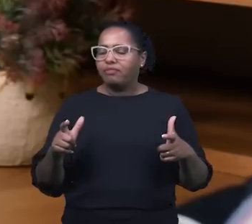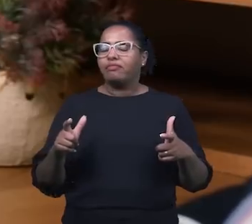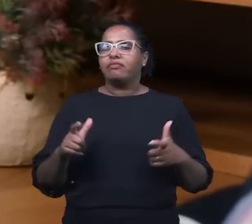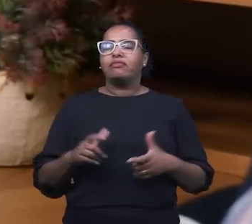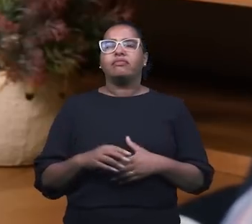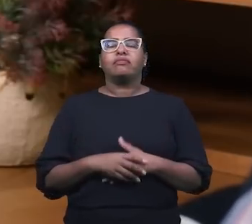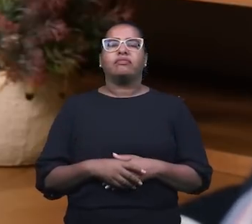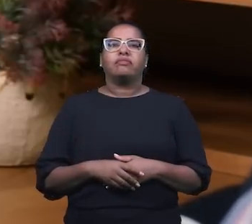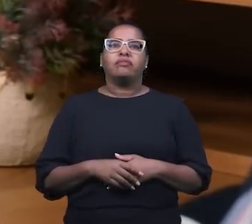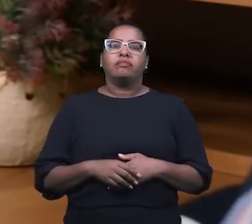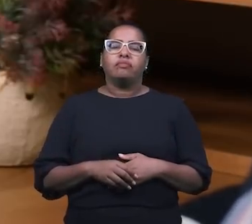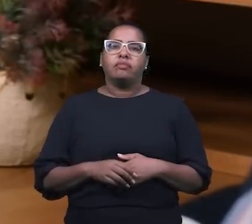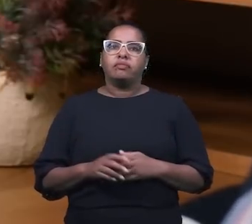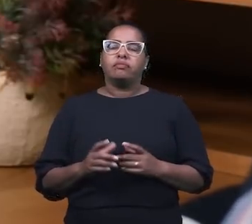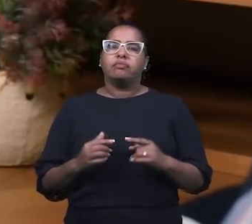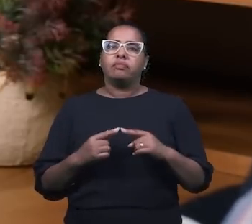né?